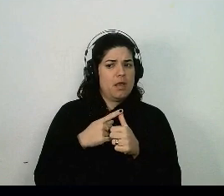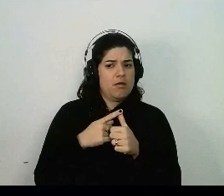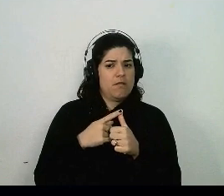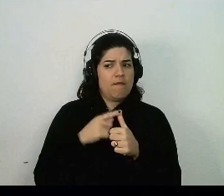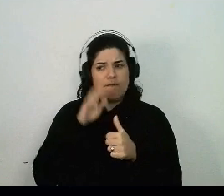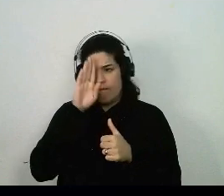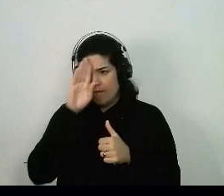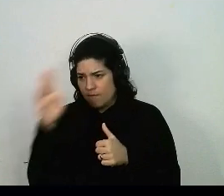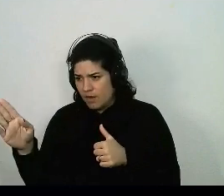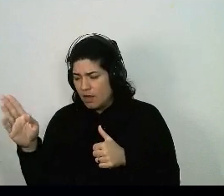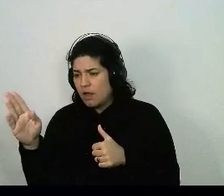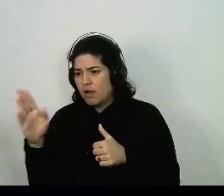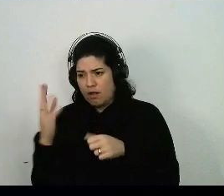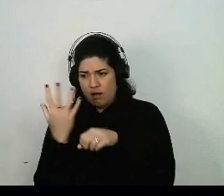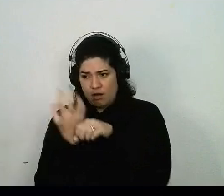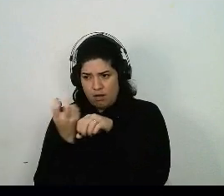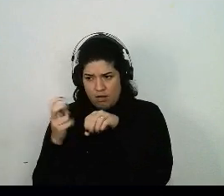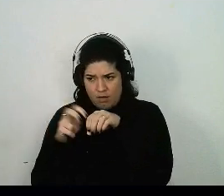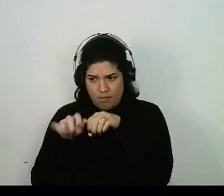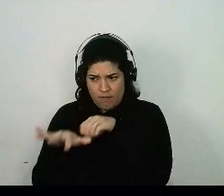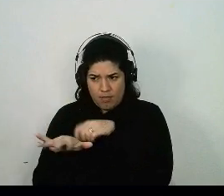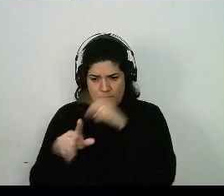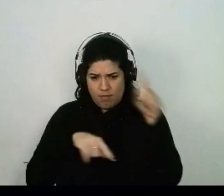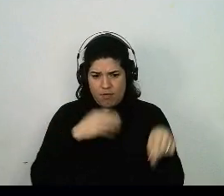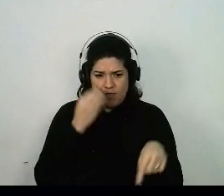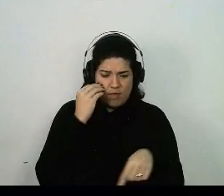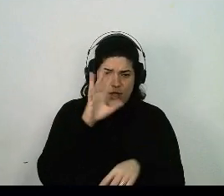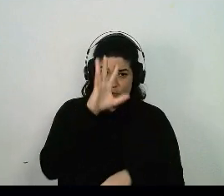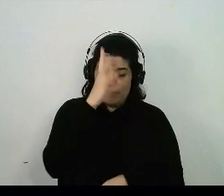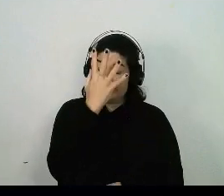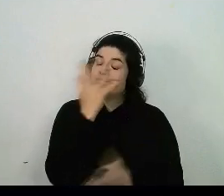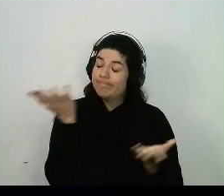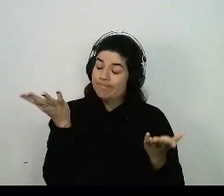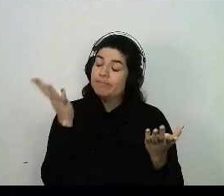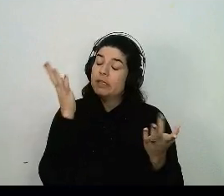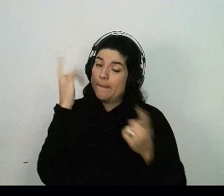eu acho que isso é bem preocupante para quem está começando.